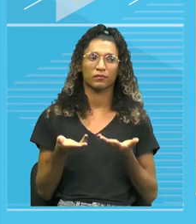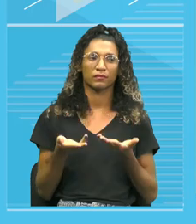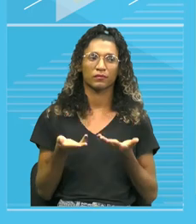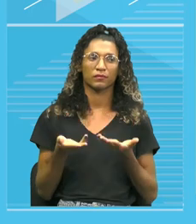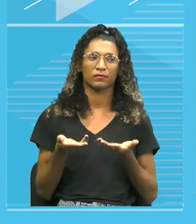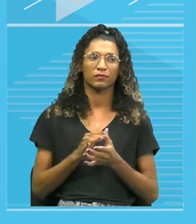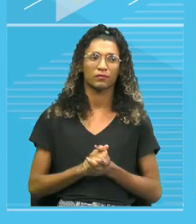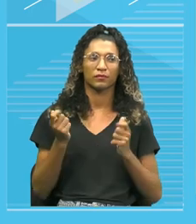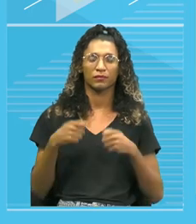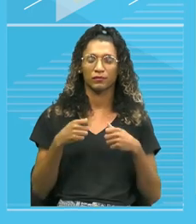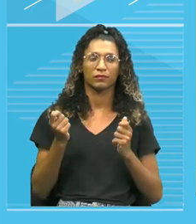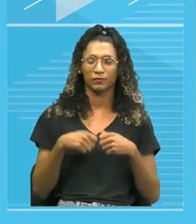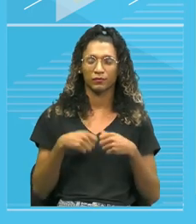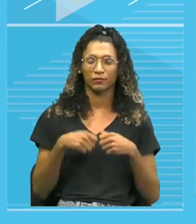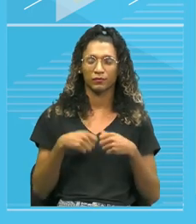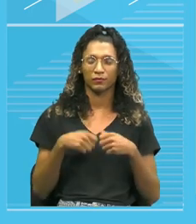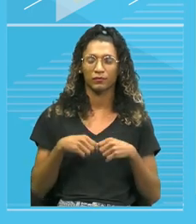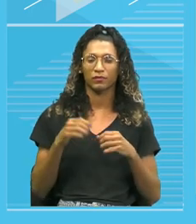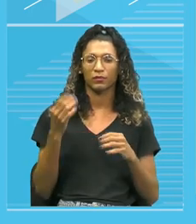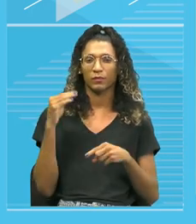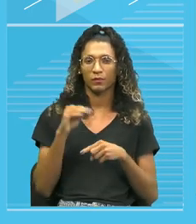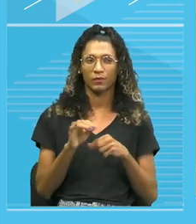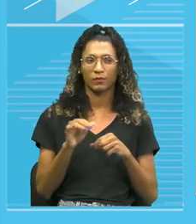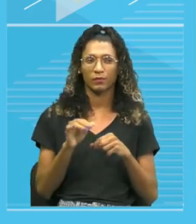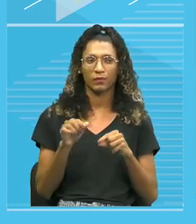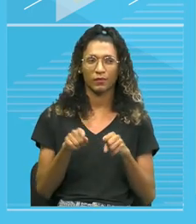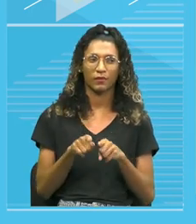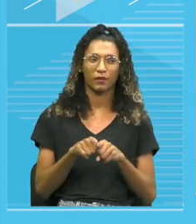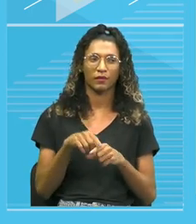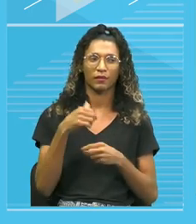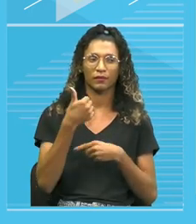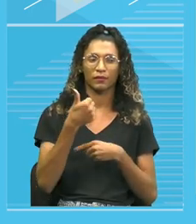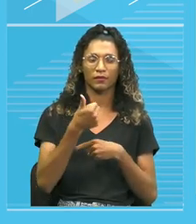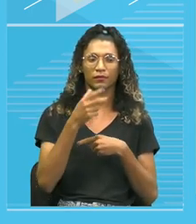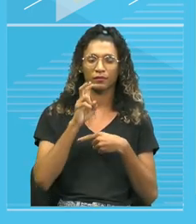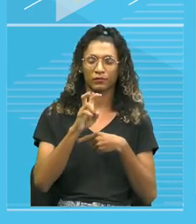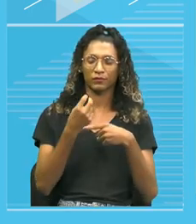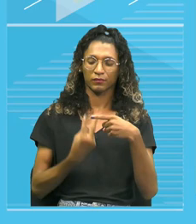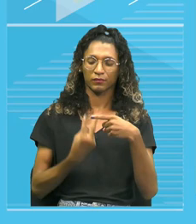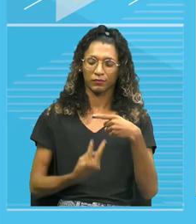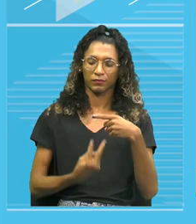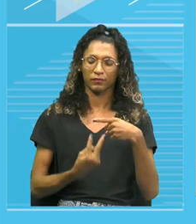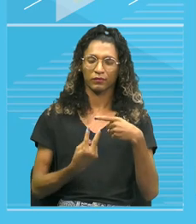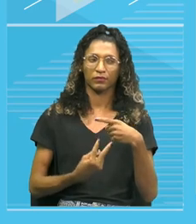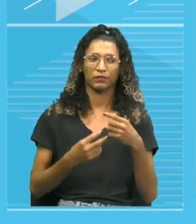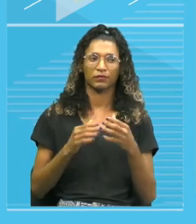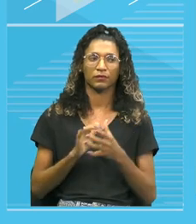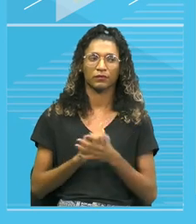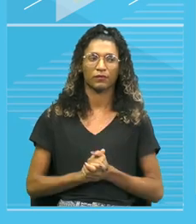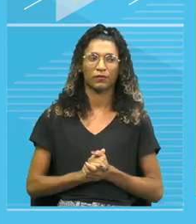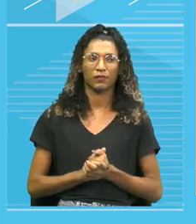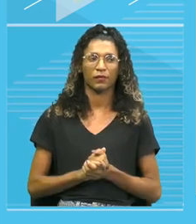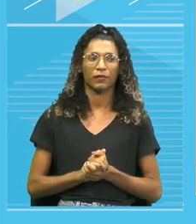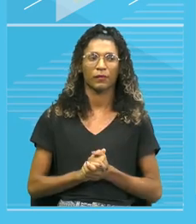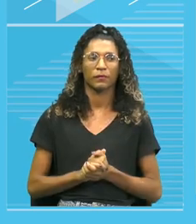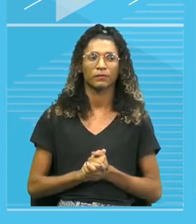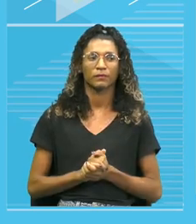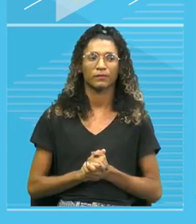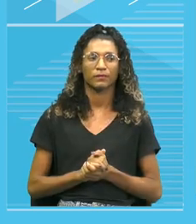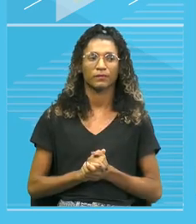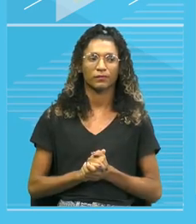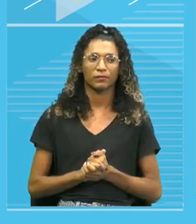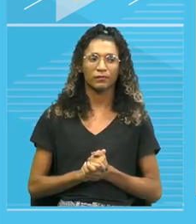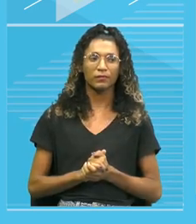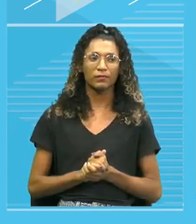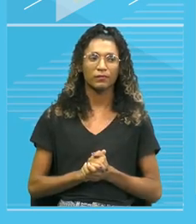vamos colocar 15 sobre 2 porque 15 vezes 2 dá 30 dividido por 2 15 e assim a gente